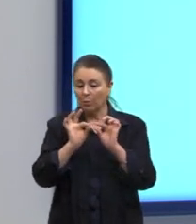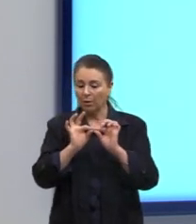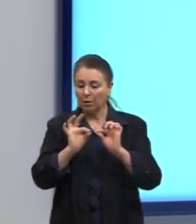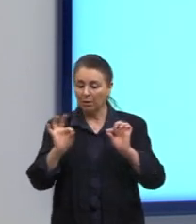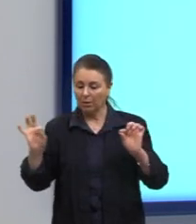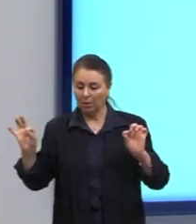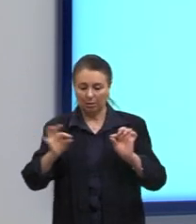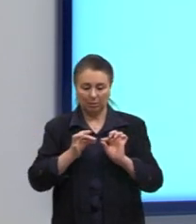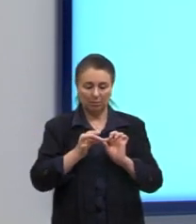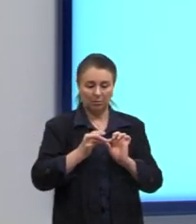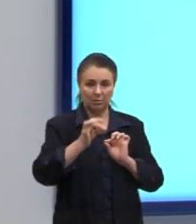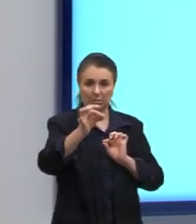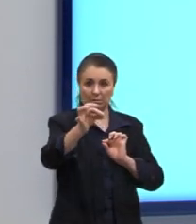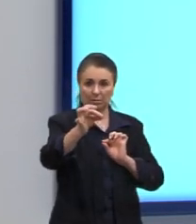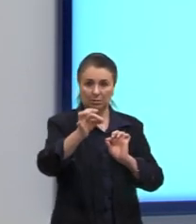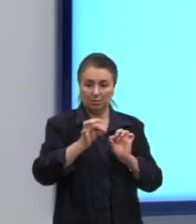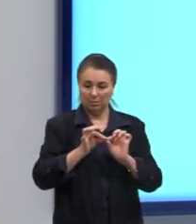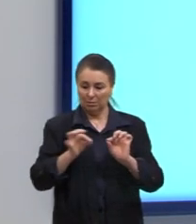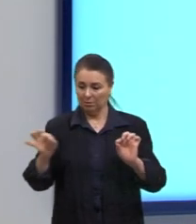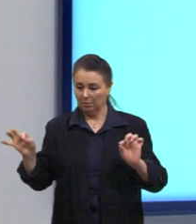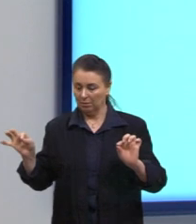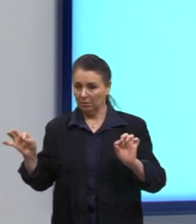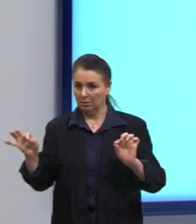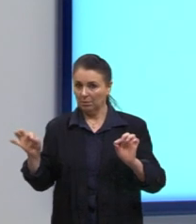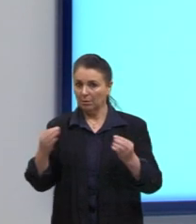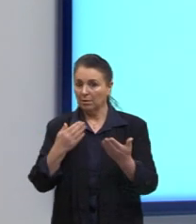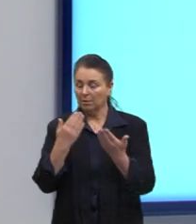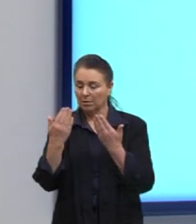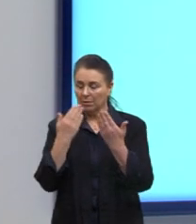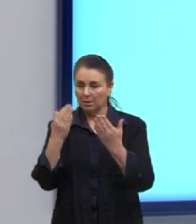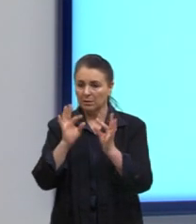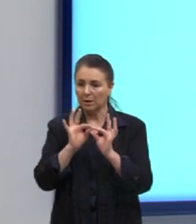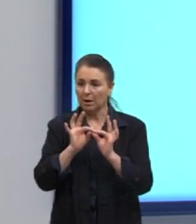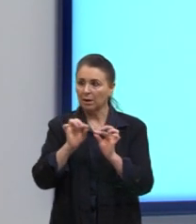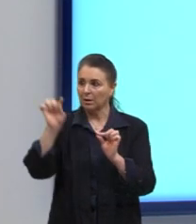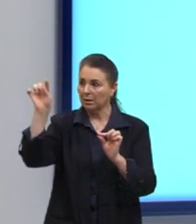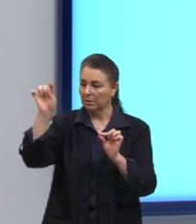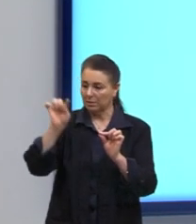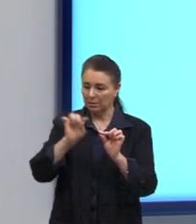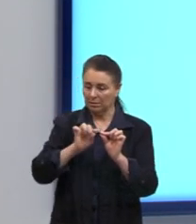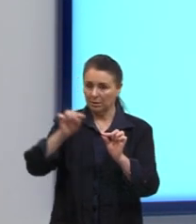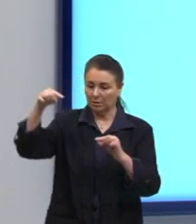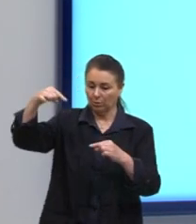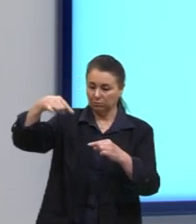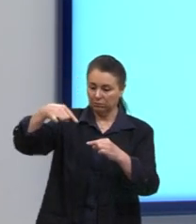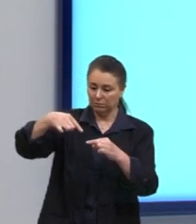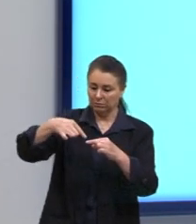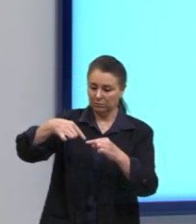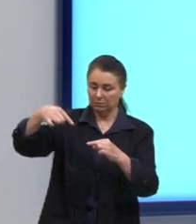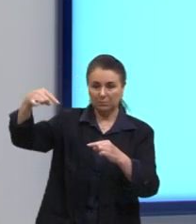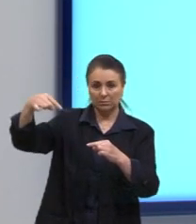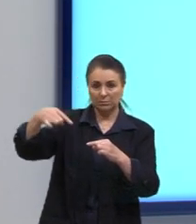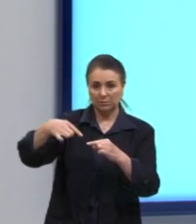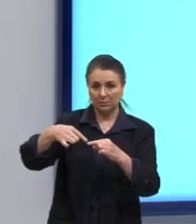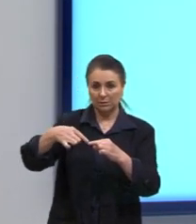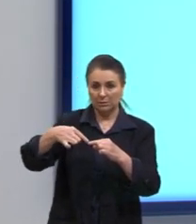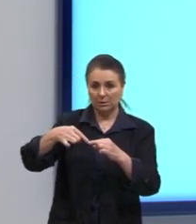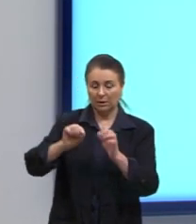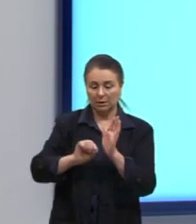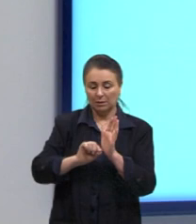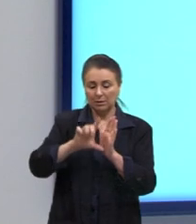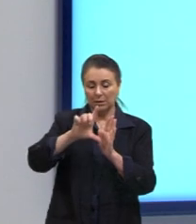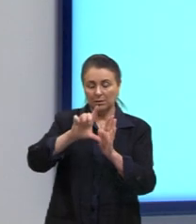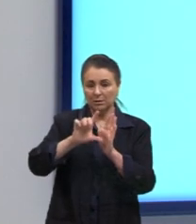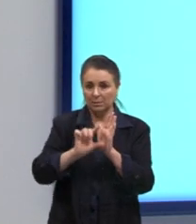dele nós analisamos a inclinação tá E aí conseguimos identificar inclusive se ela é crescente